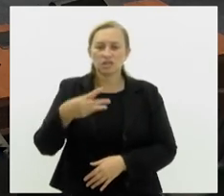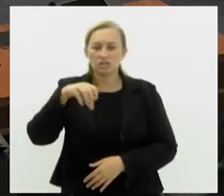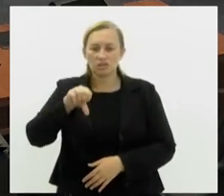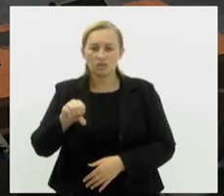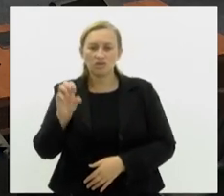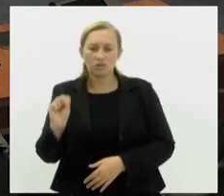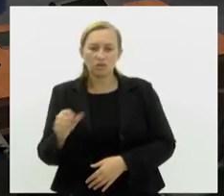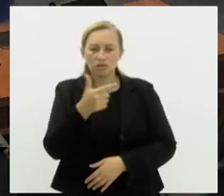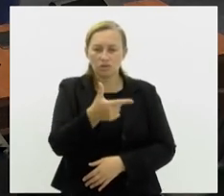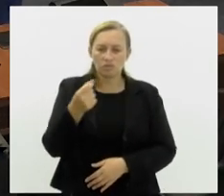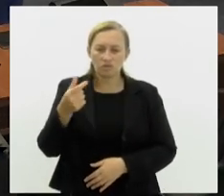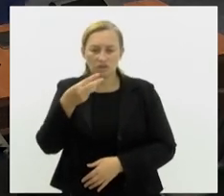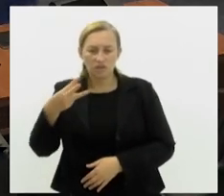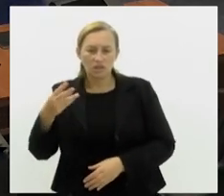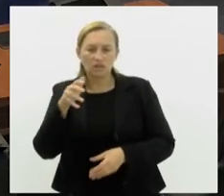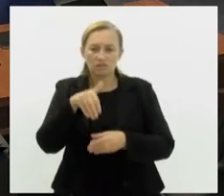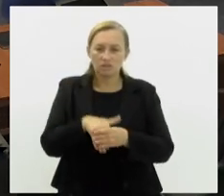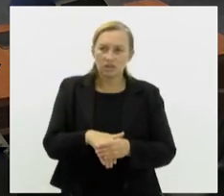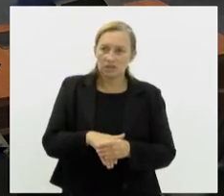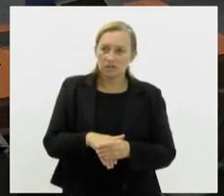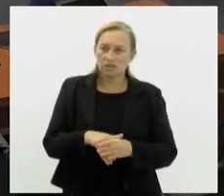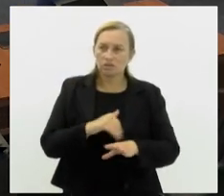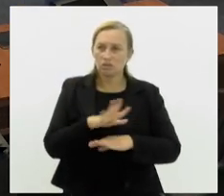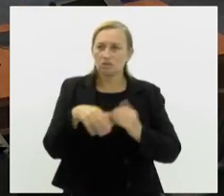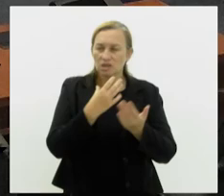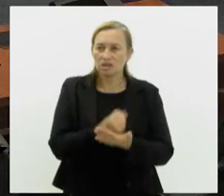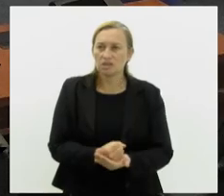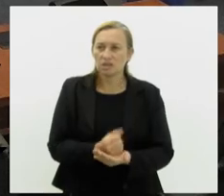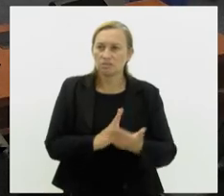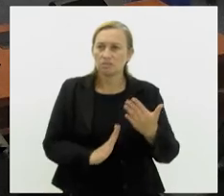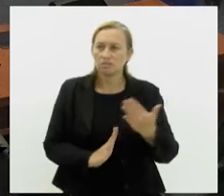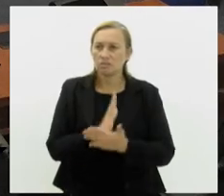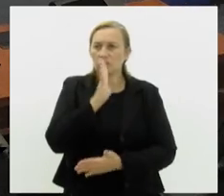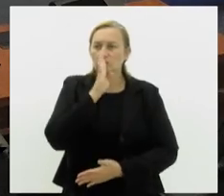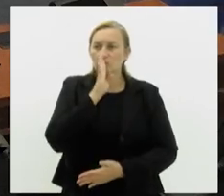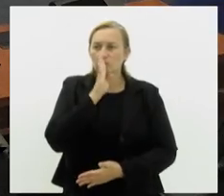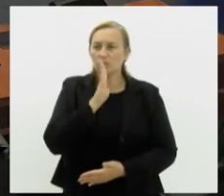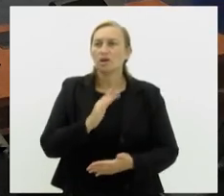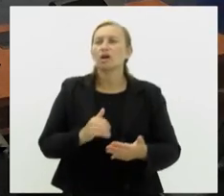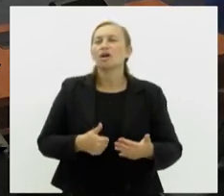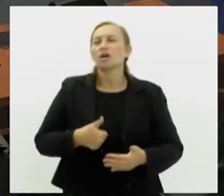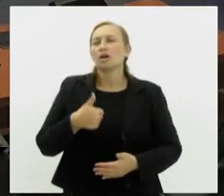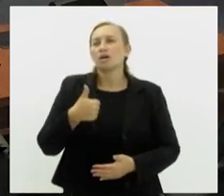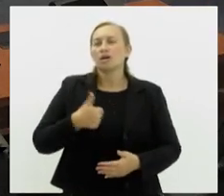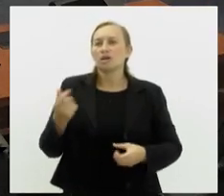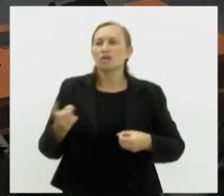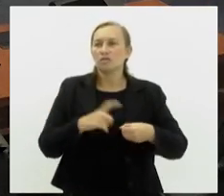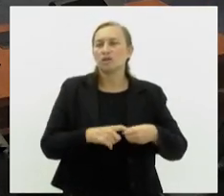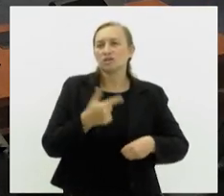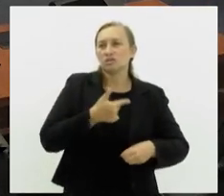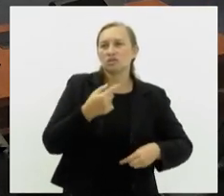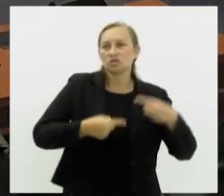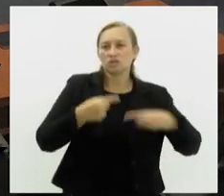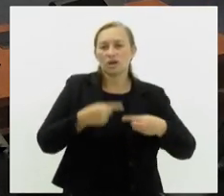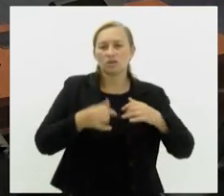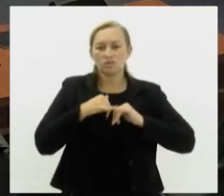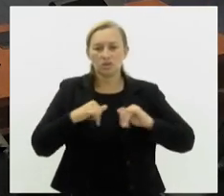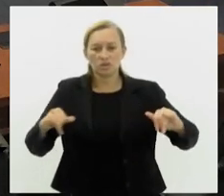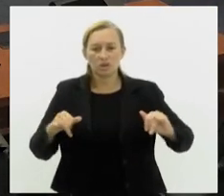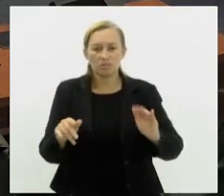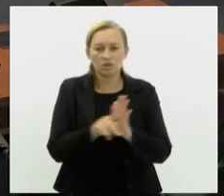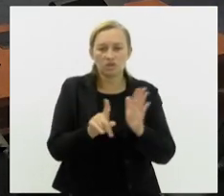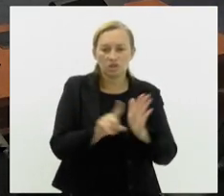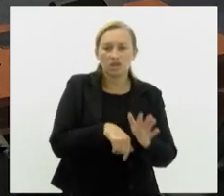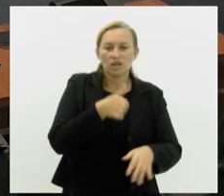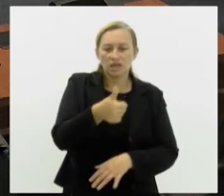1398, de 23, em votação. Senhores que aprovam, permaneçam como estão, aprovado em primeira, retorno em segunda. Anuncio. Projeto